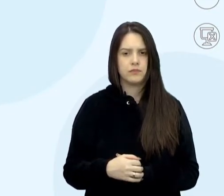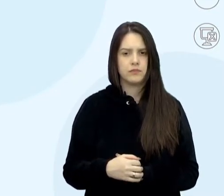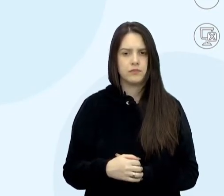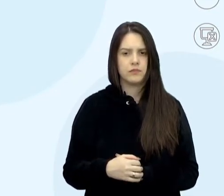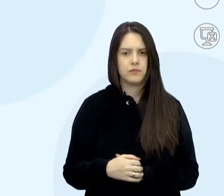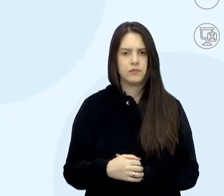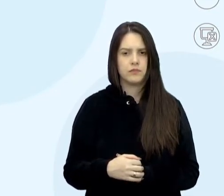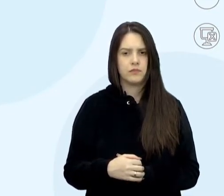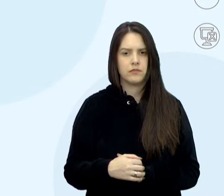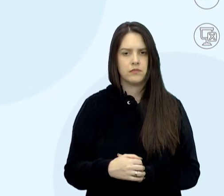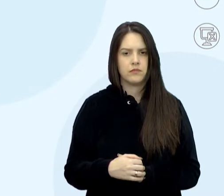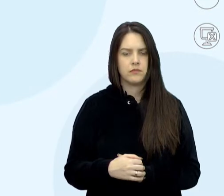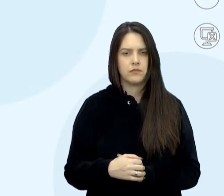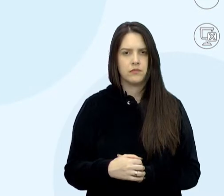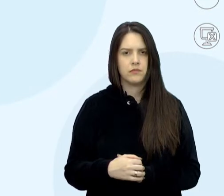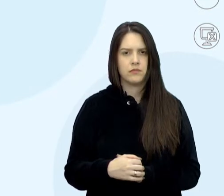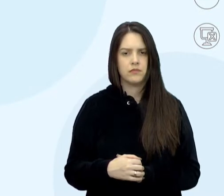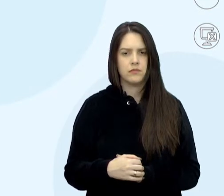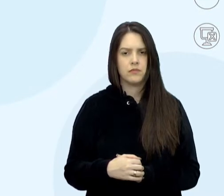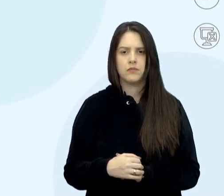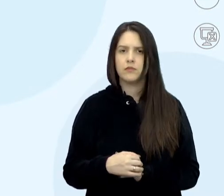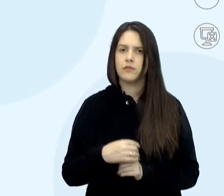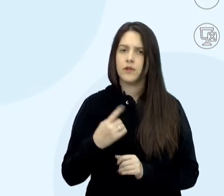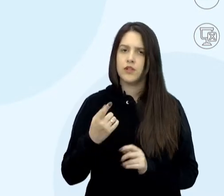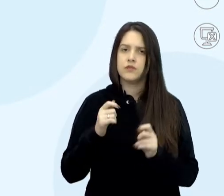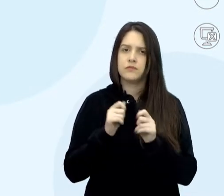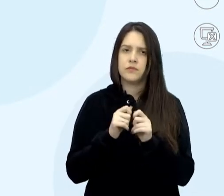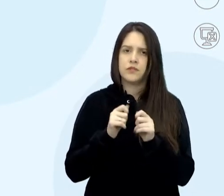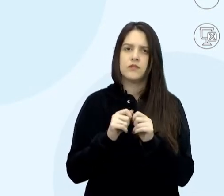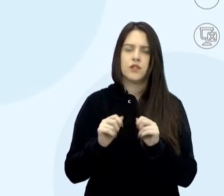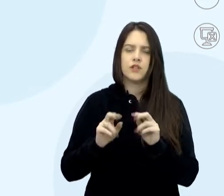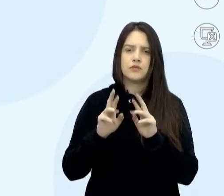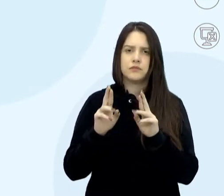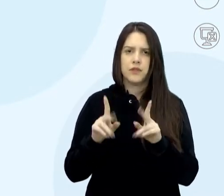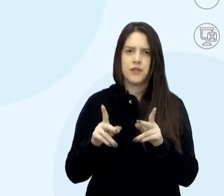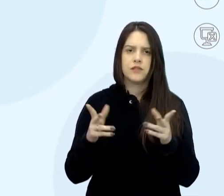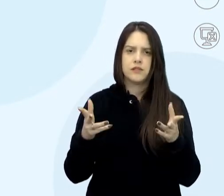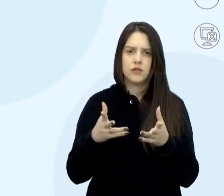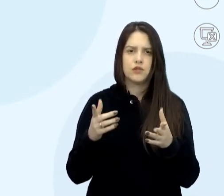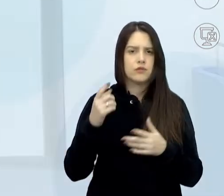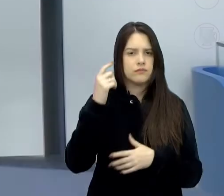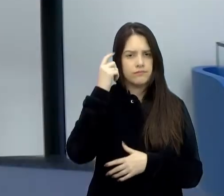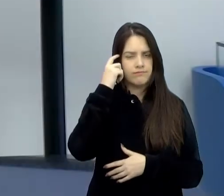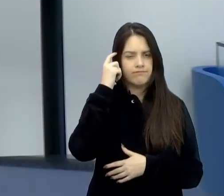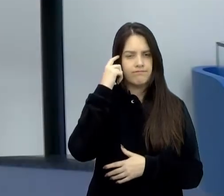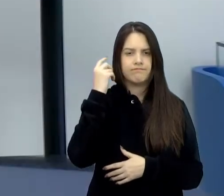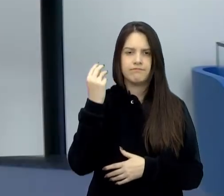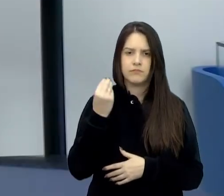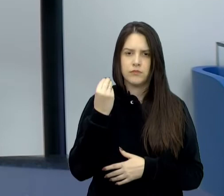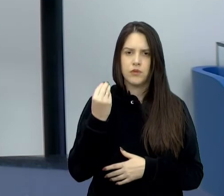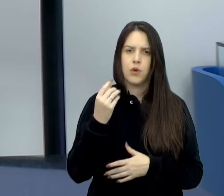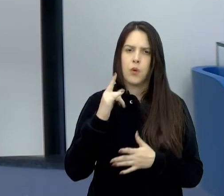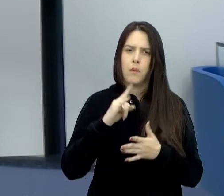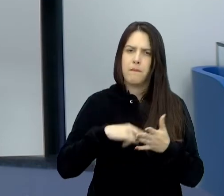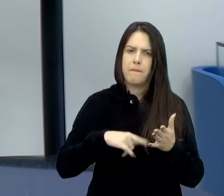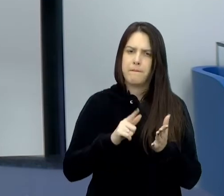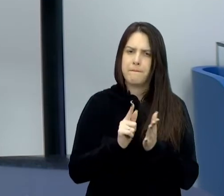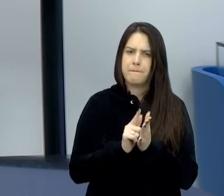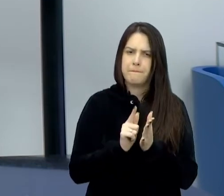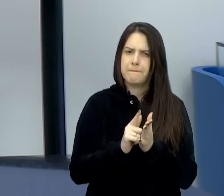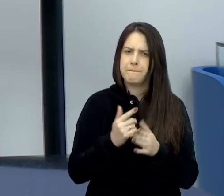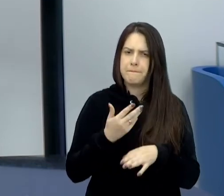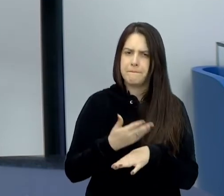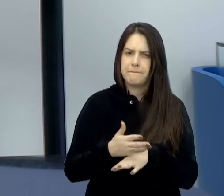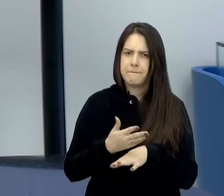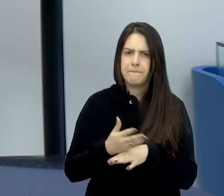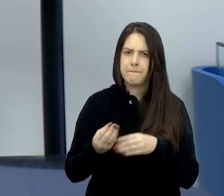Boleto e cartão de crédito. Tá aí, então a gente vai aí saber a diferença, o uso consciente aí. Boleto ou cartão de crédito? O que será que é